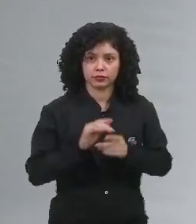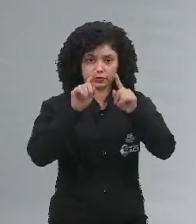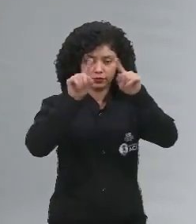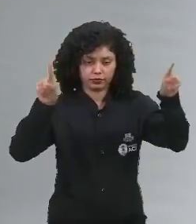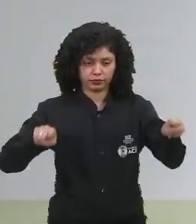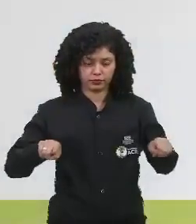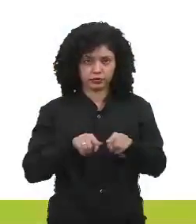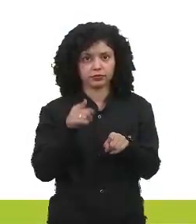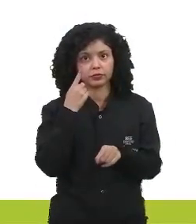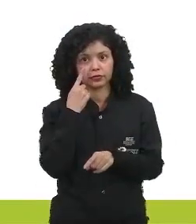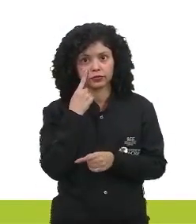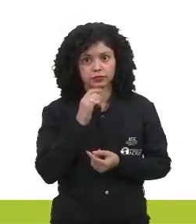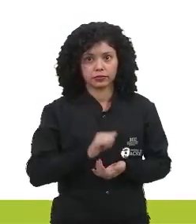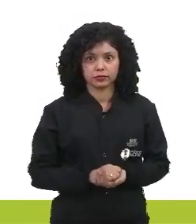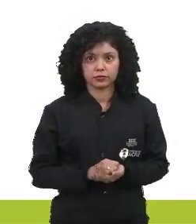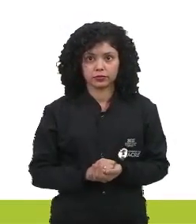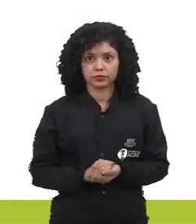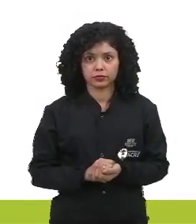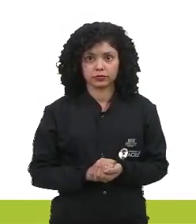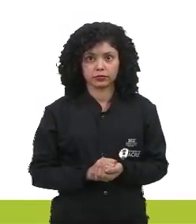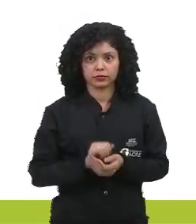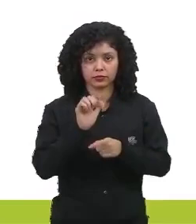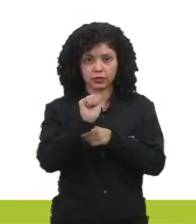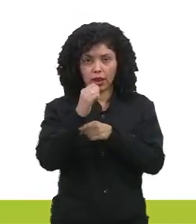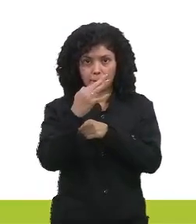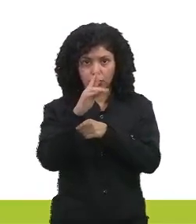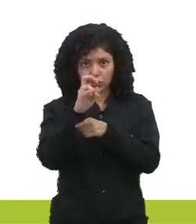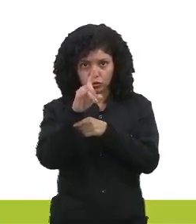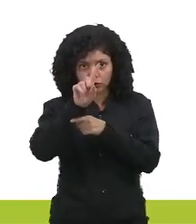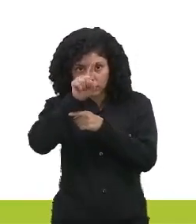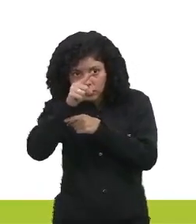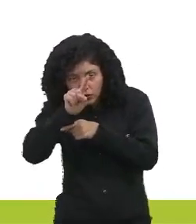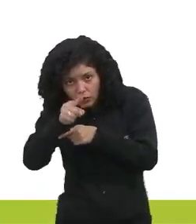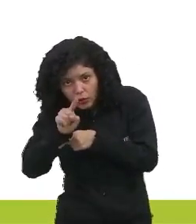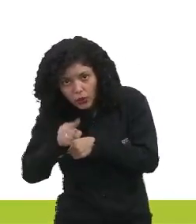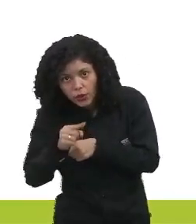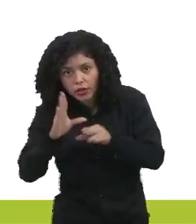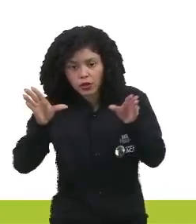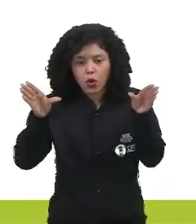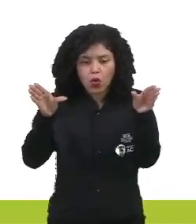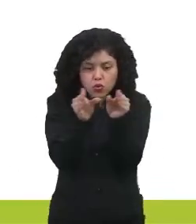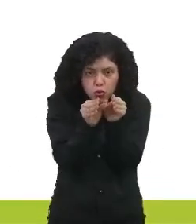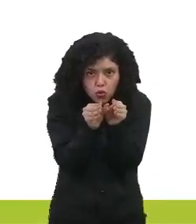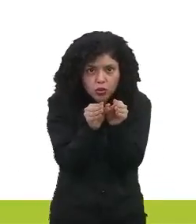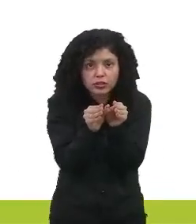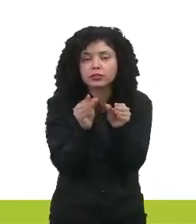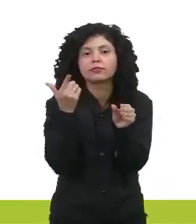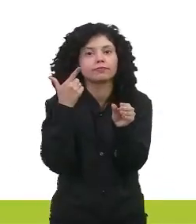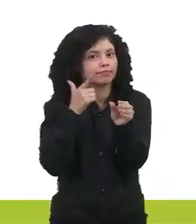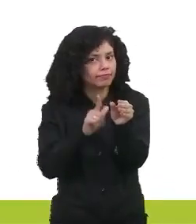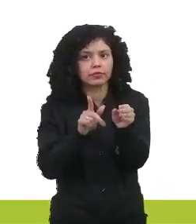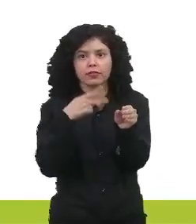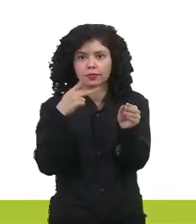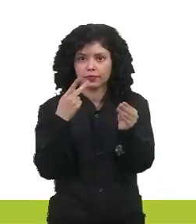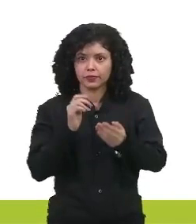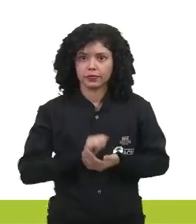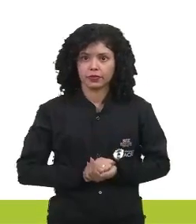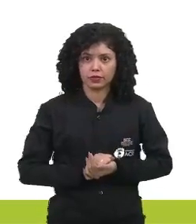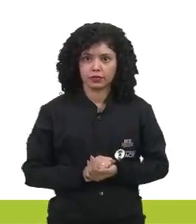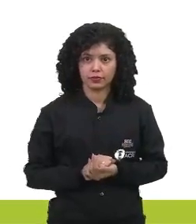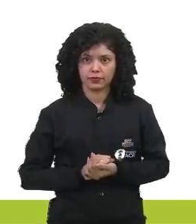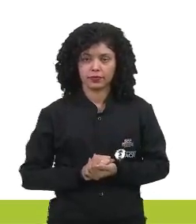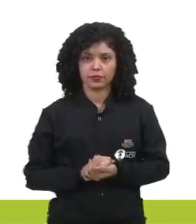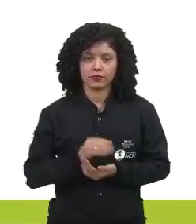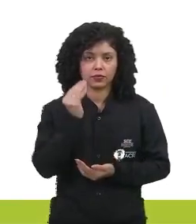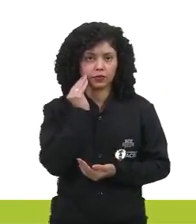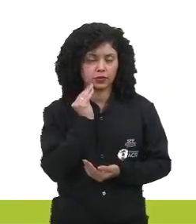como vocês podem observar, um apóstrofe, gente, das vogais que eles tentam não pronunciar, né? Porque são as átonas, as que